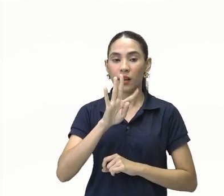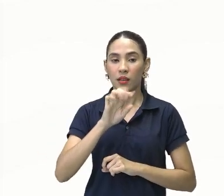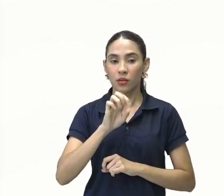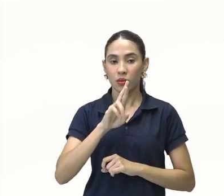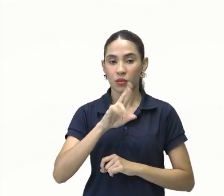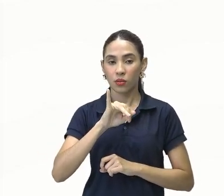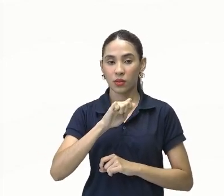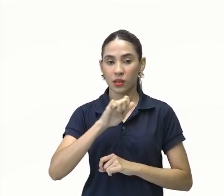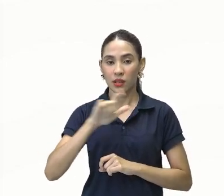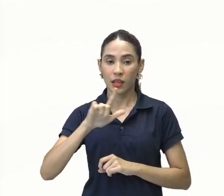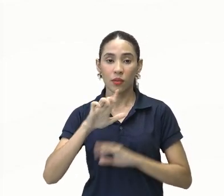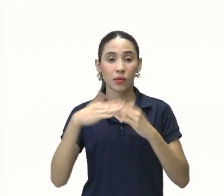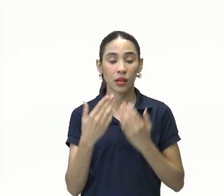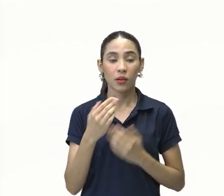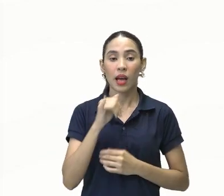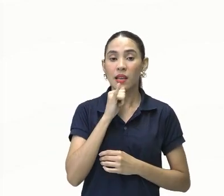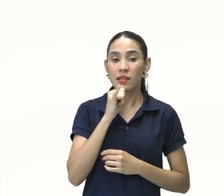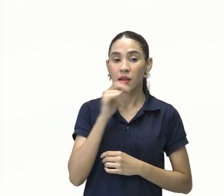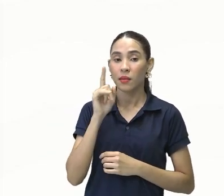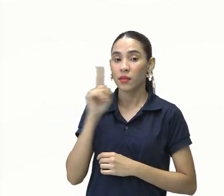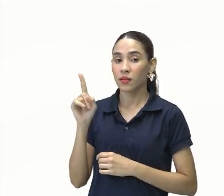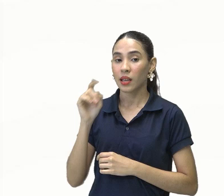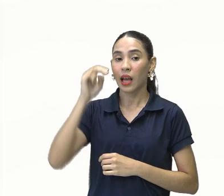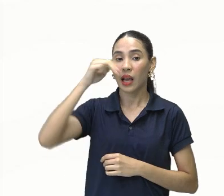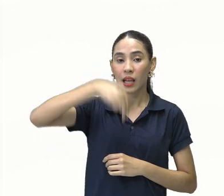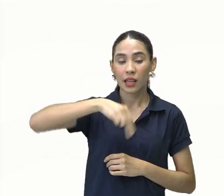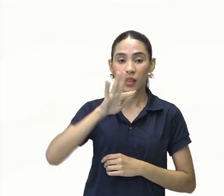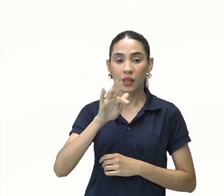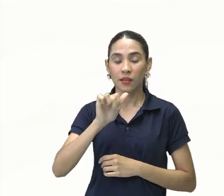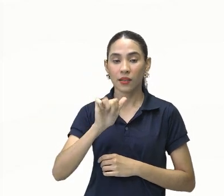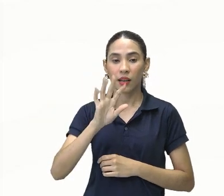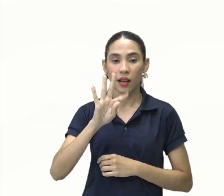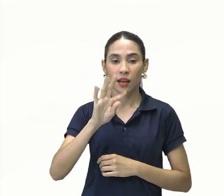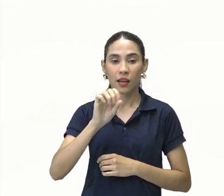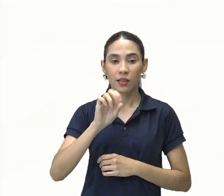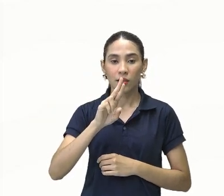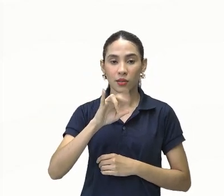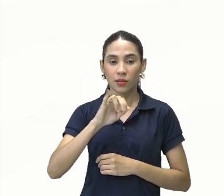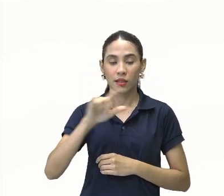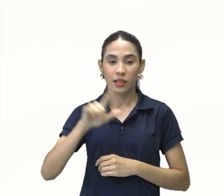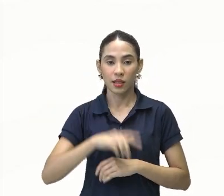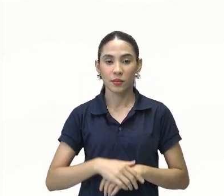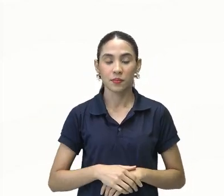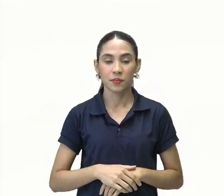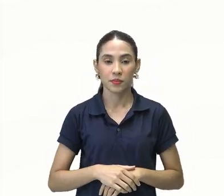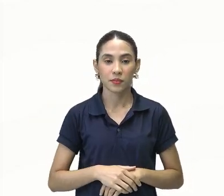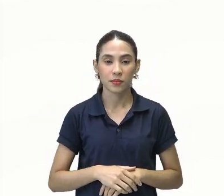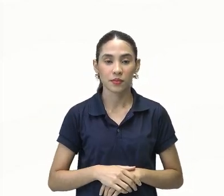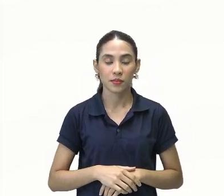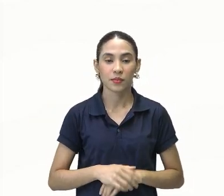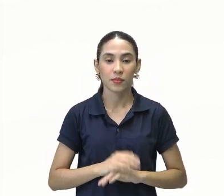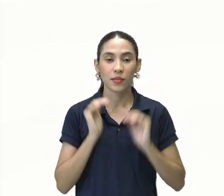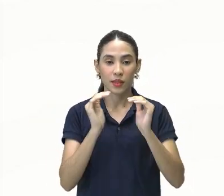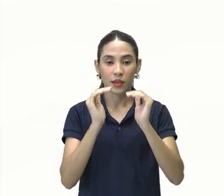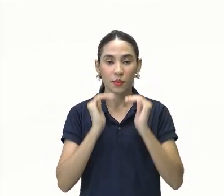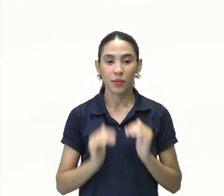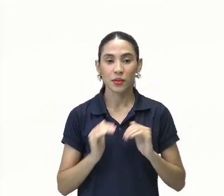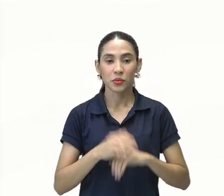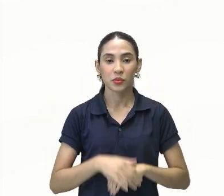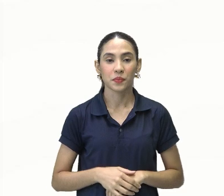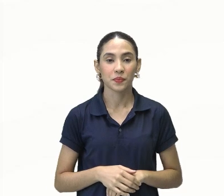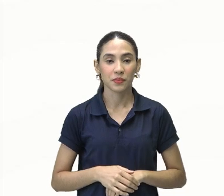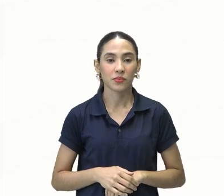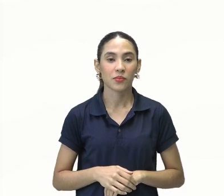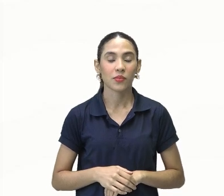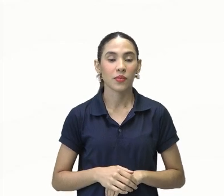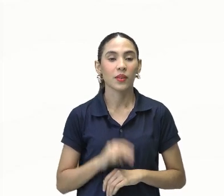Então, esse aqui, ele vai ser o meu n fatorial. E embaixo, tá?